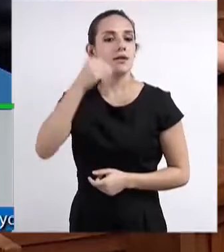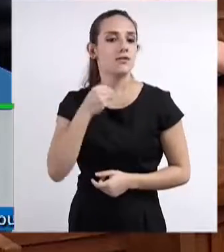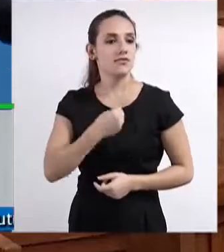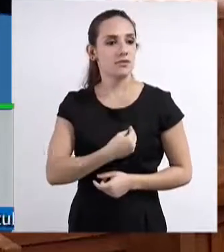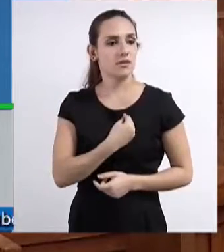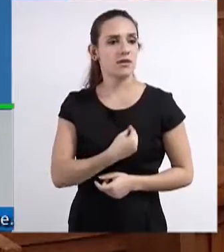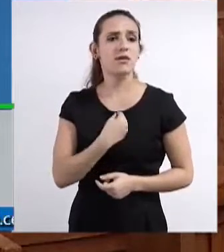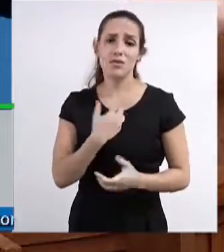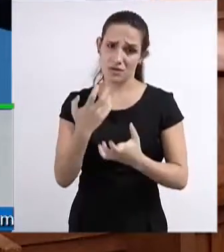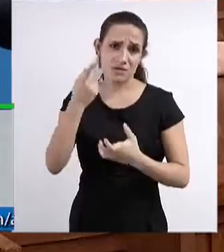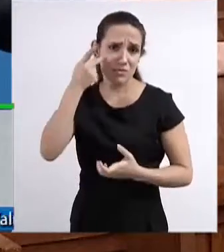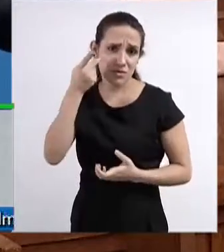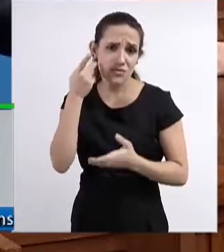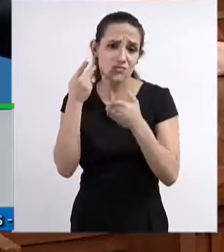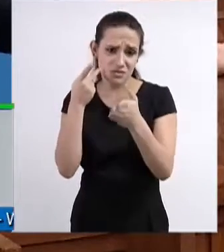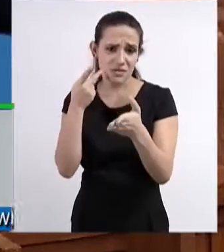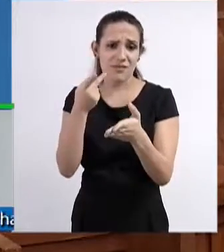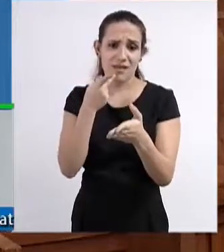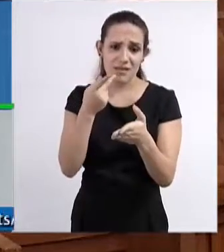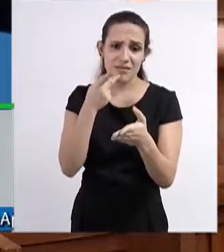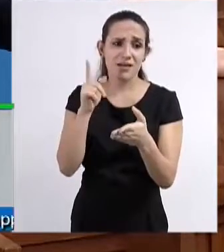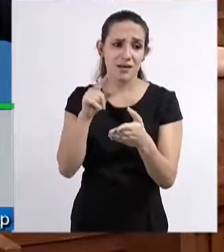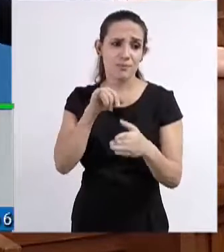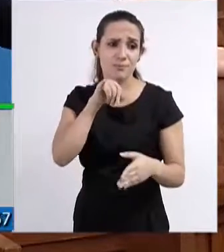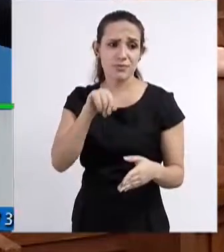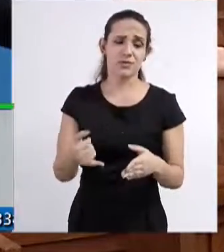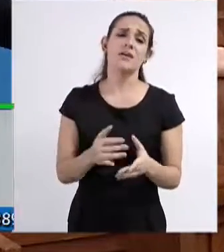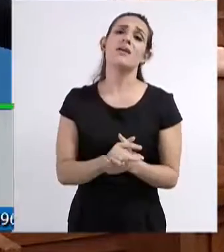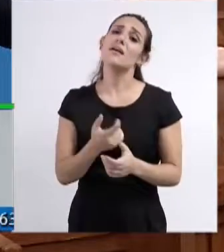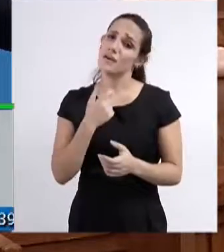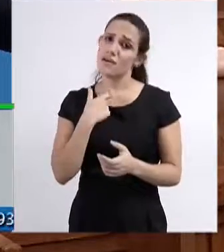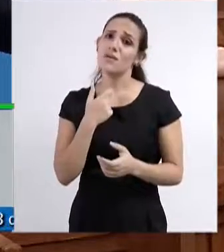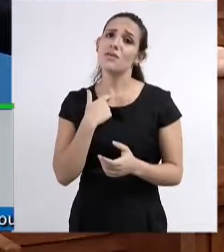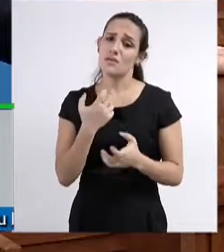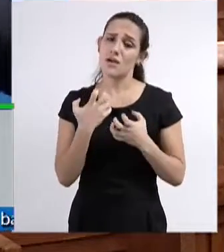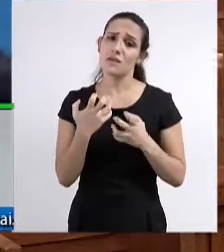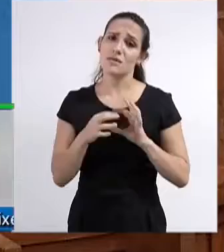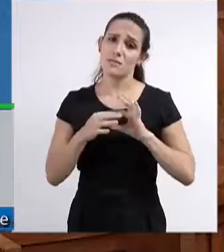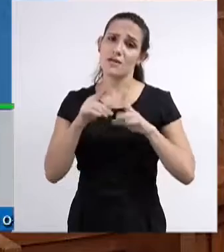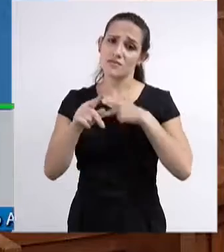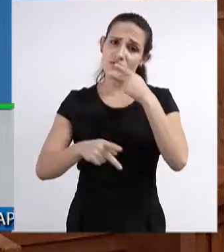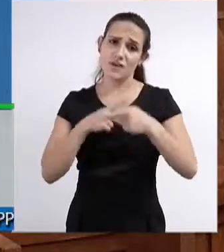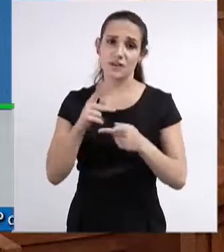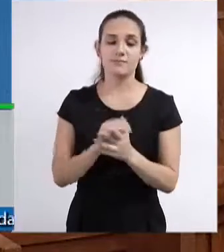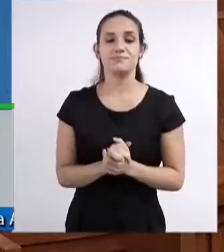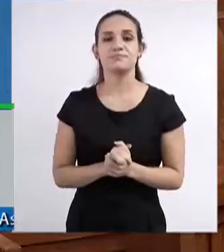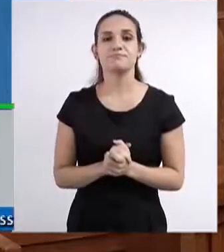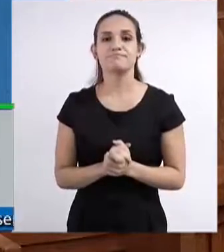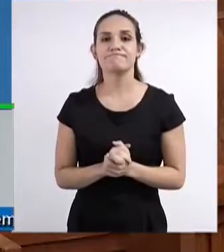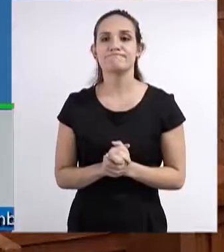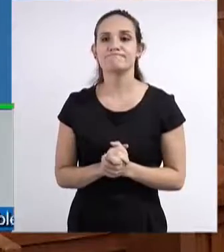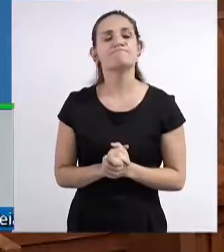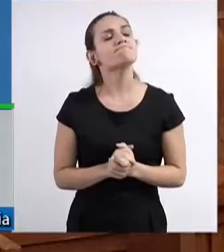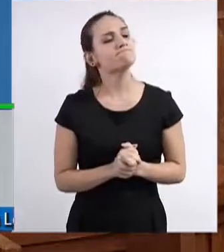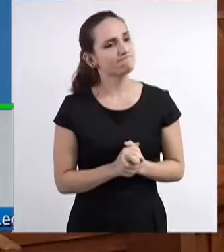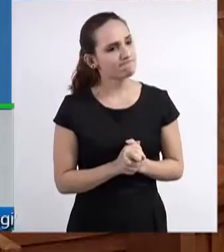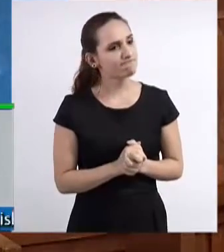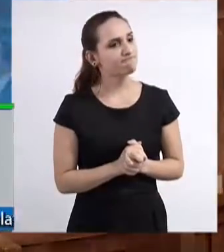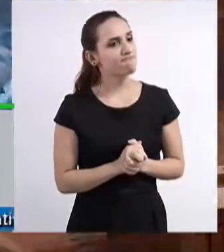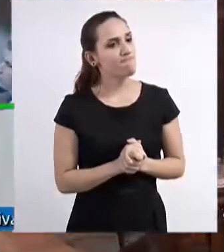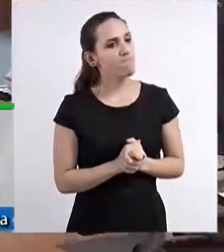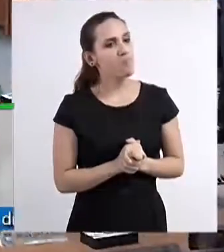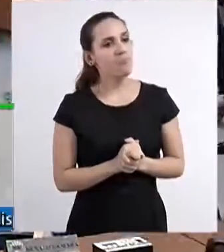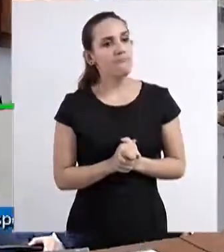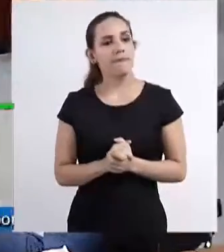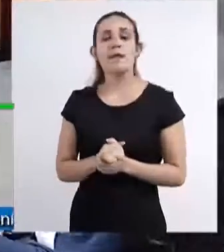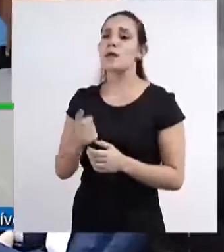gostaria, deputado Pedro Kemp, Vossa Excelência já está dirigindo por uma parte, e ouvir Vossa Excelência acerca desse assunto. Eu quero parabenizar Vossa